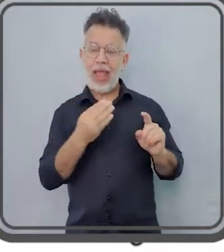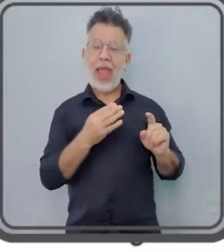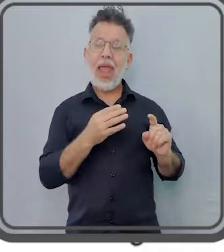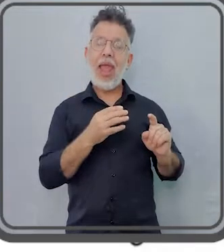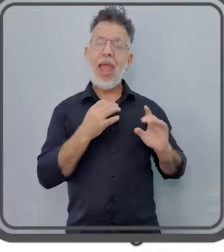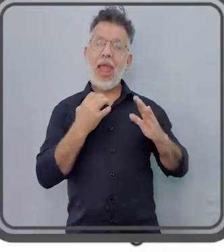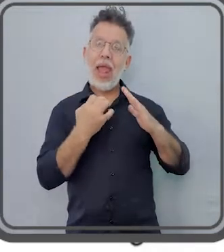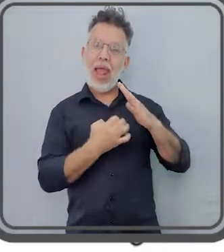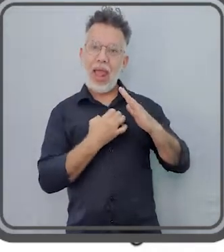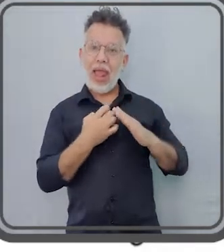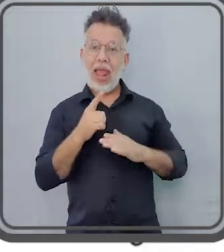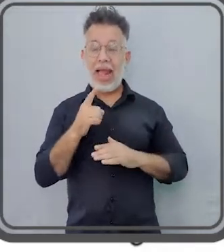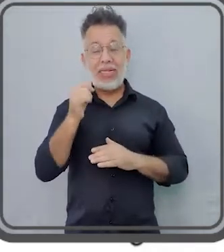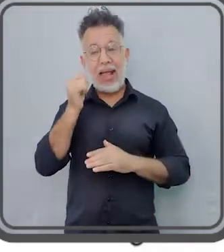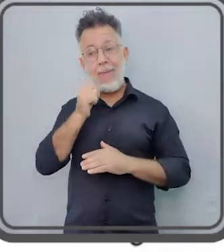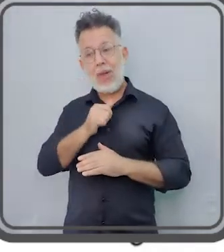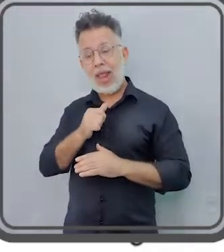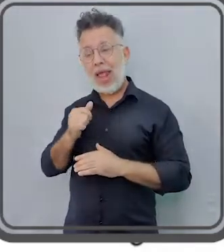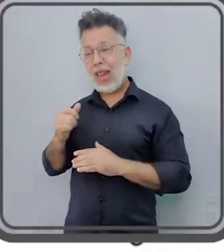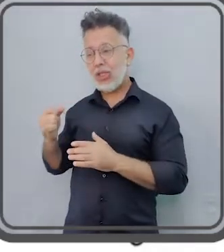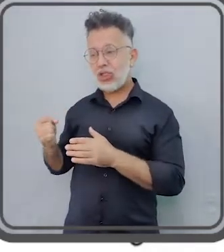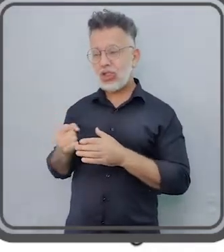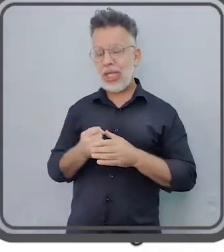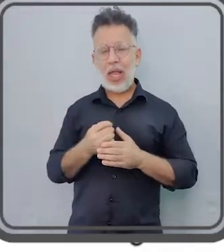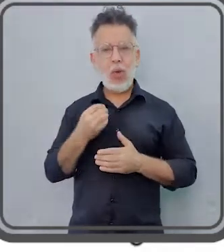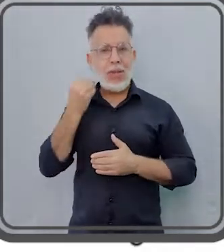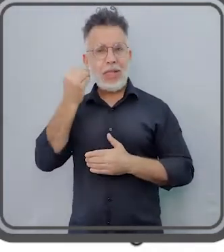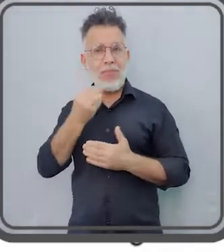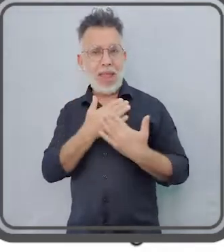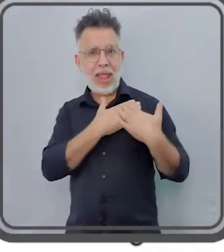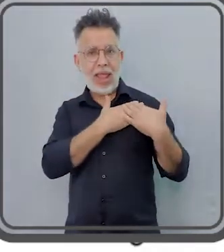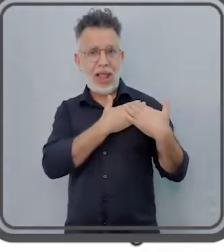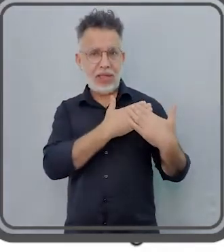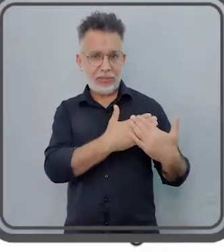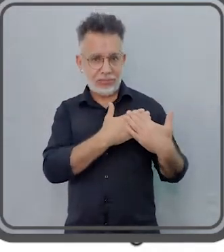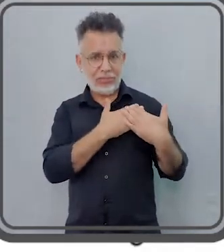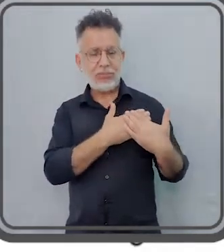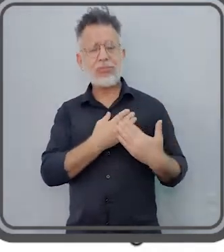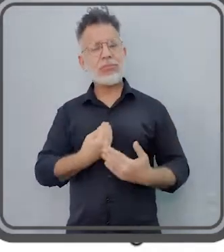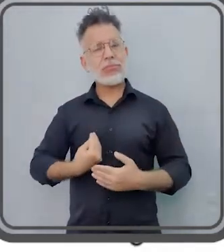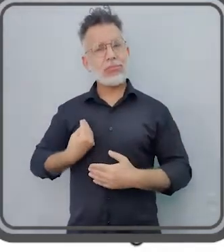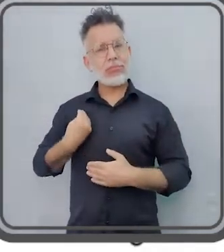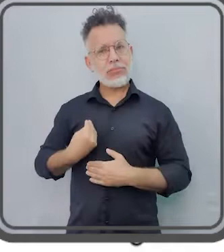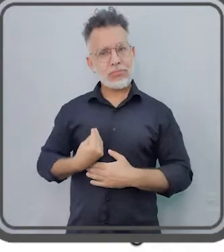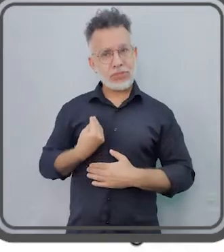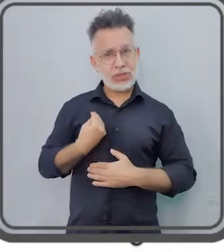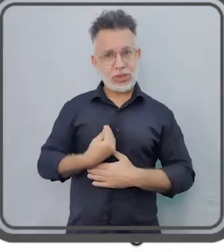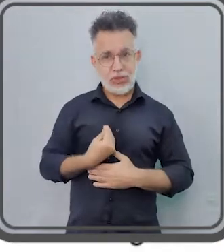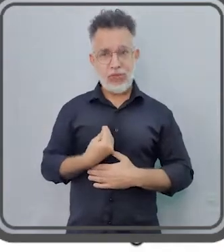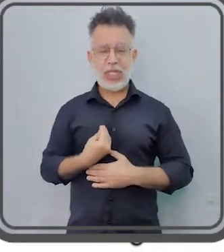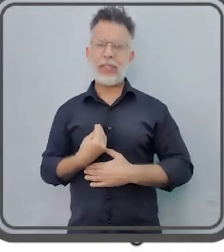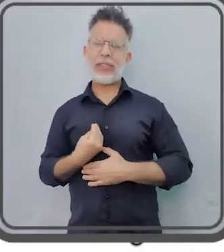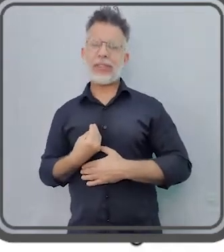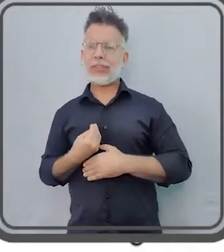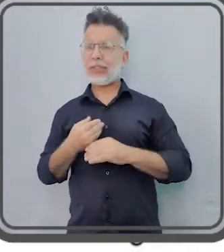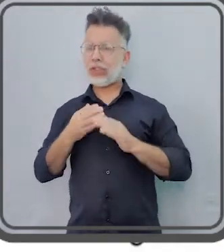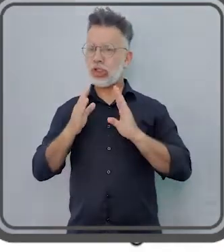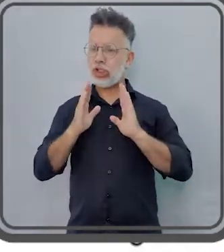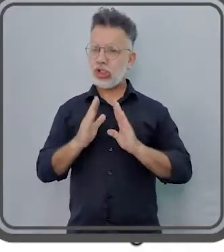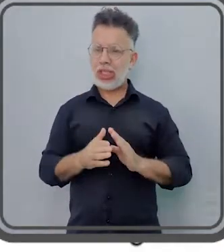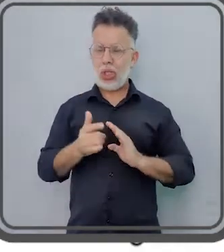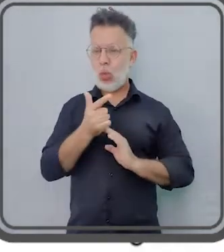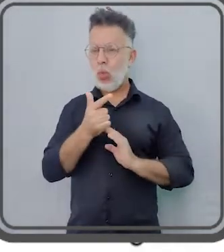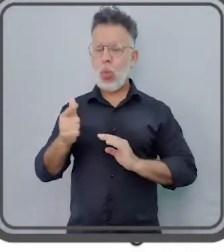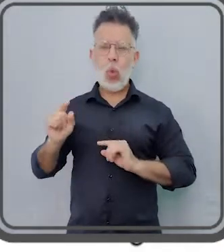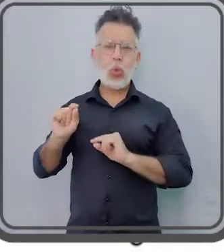indústria. Essa mulher, ela chega nessa idade da vida com uma bagagem de experiência, de vivência, né, de vida, assim,